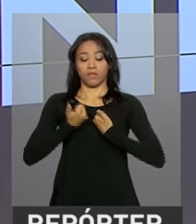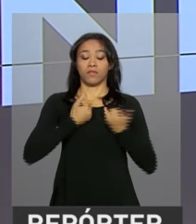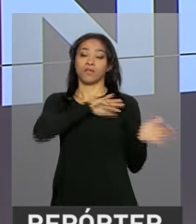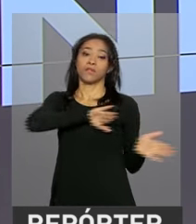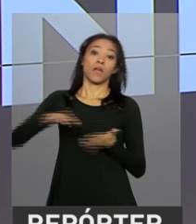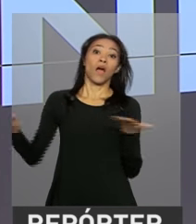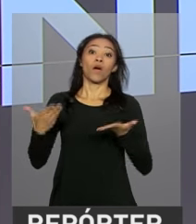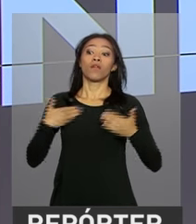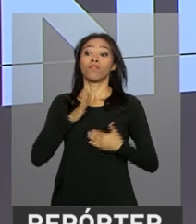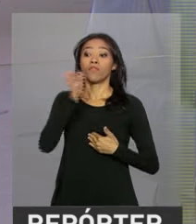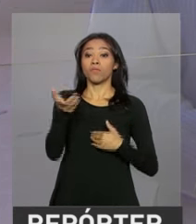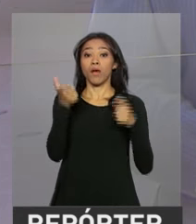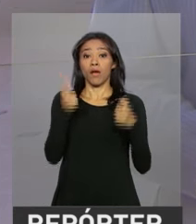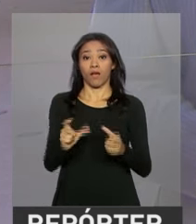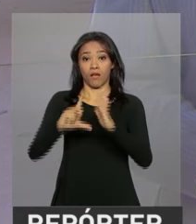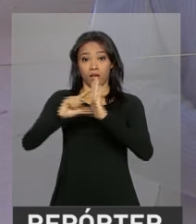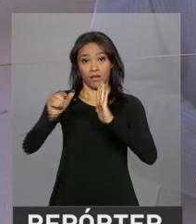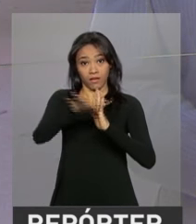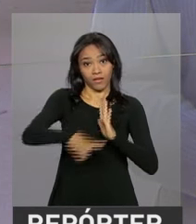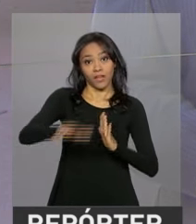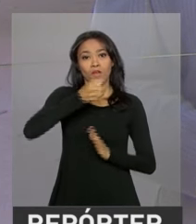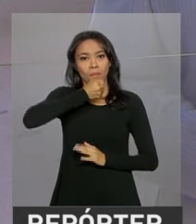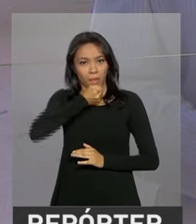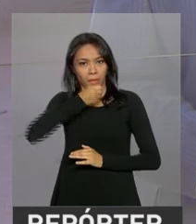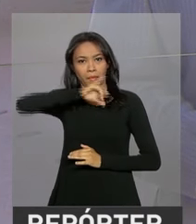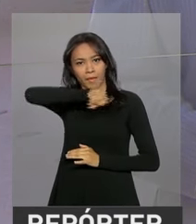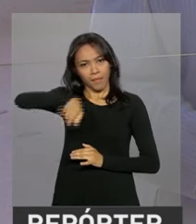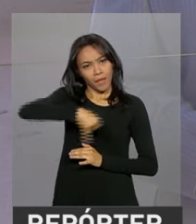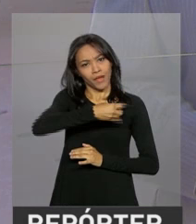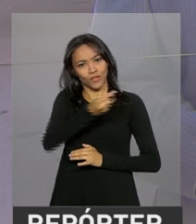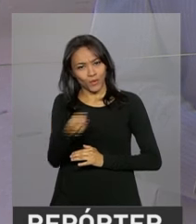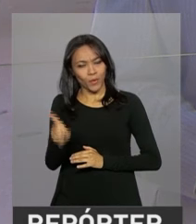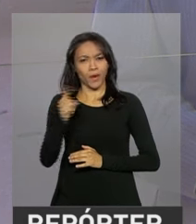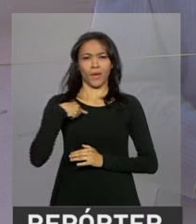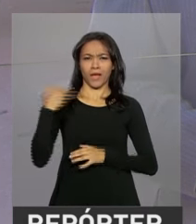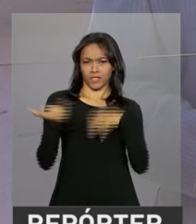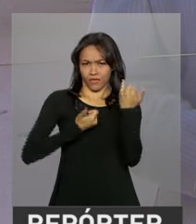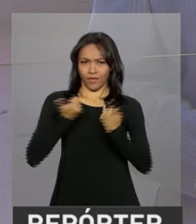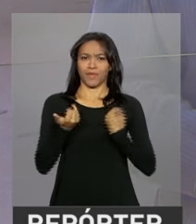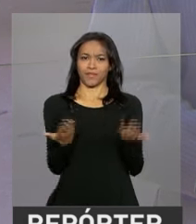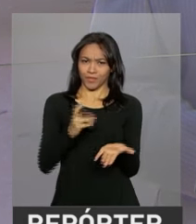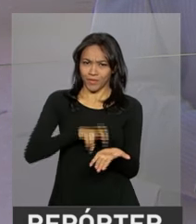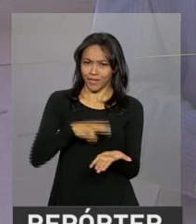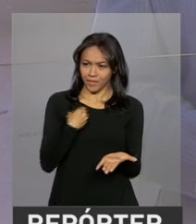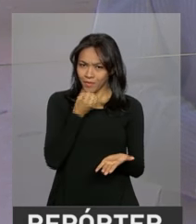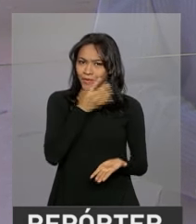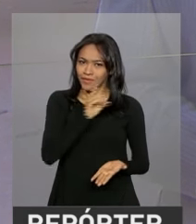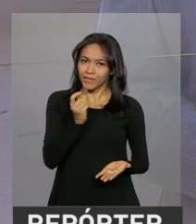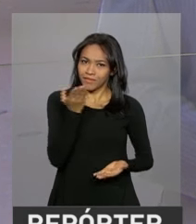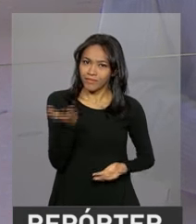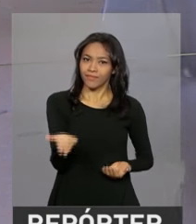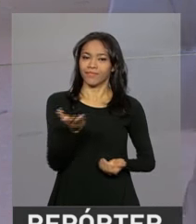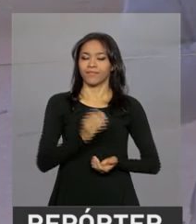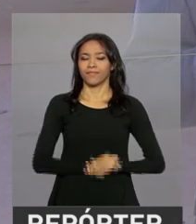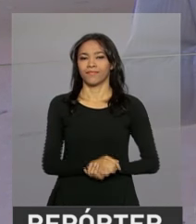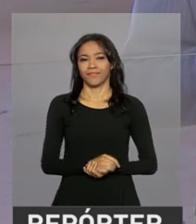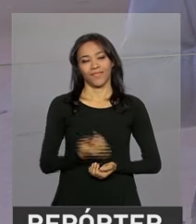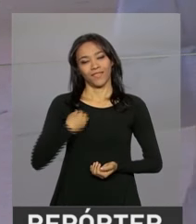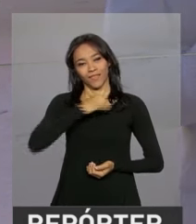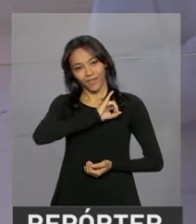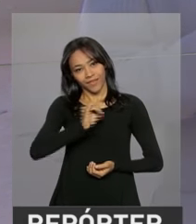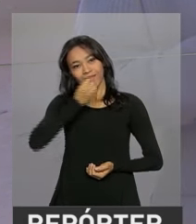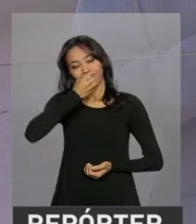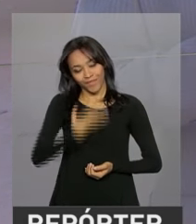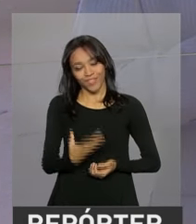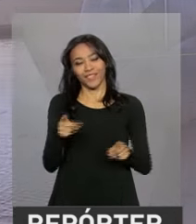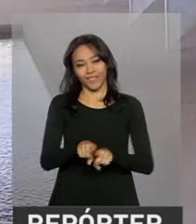Justiça, vamos ao Palácio do Planalto com João Pedro Neto, que tem os detalhes, tem as informações desta manhã. Oi, João Pedro, bom dia para você. Oi, Renata, bom dia